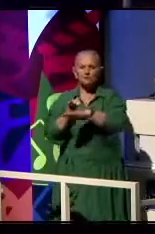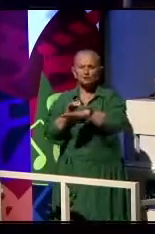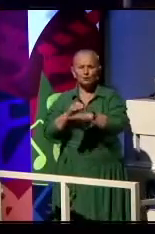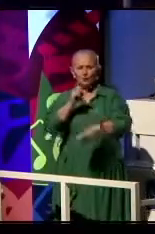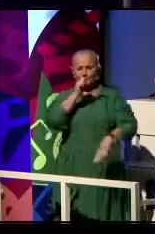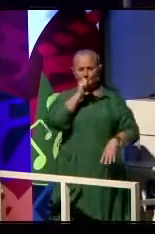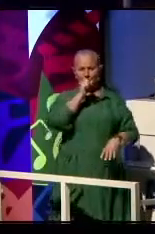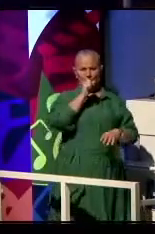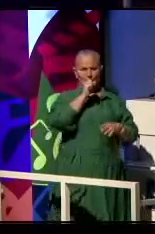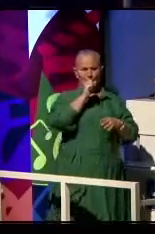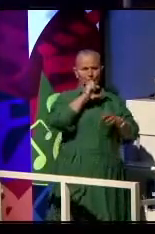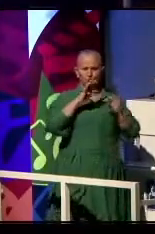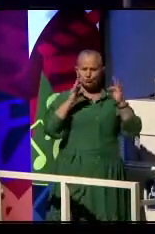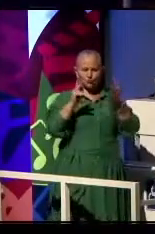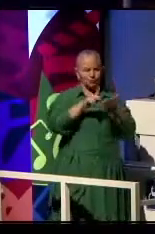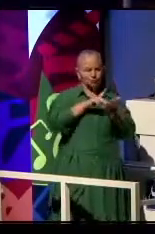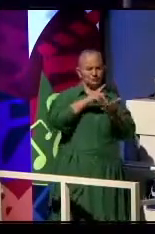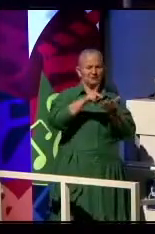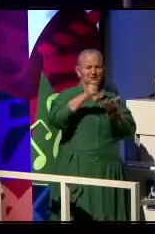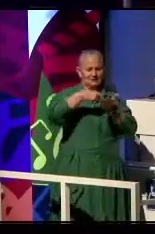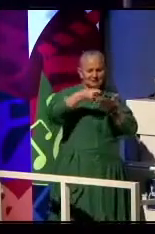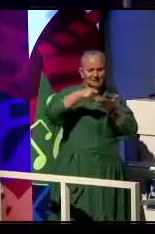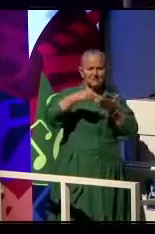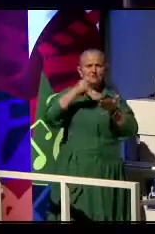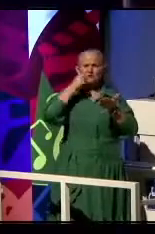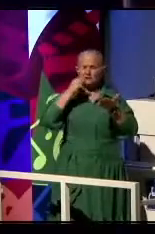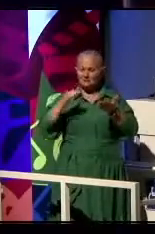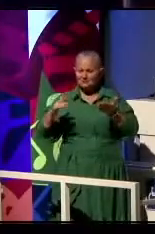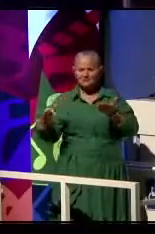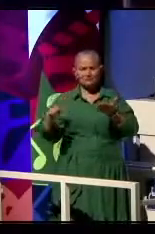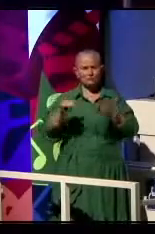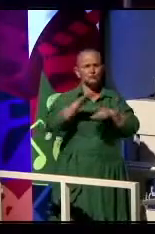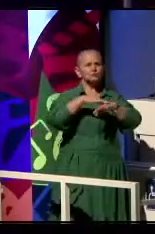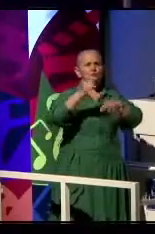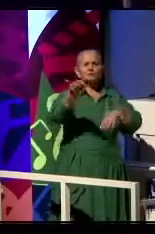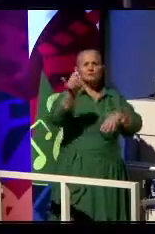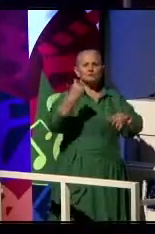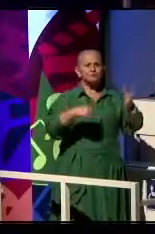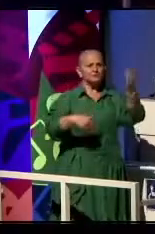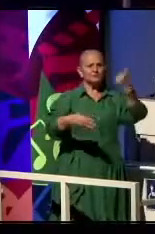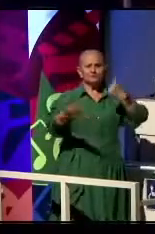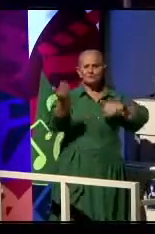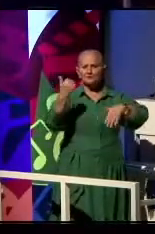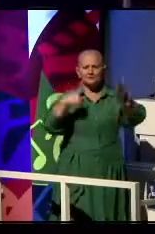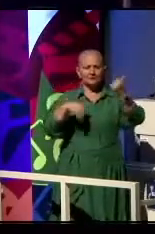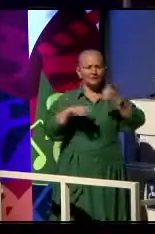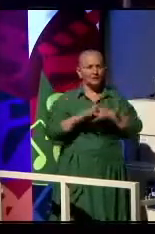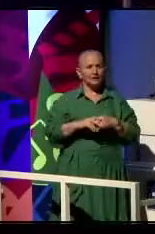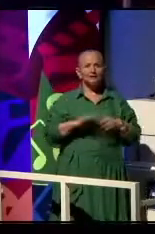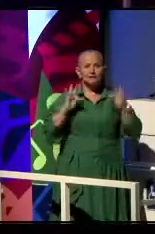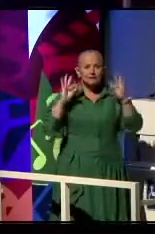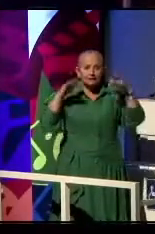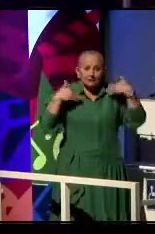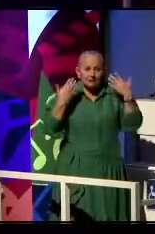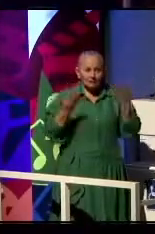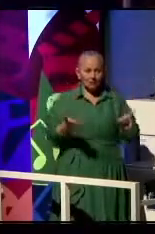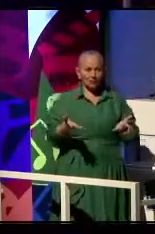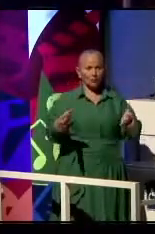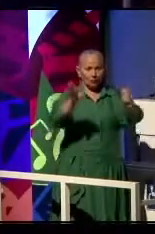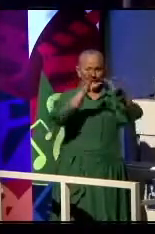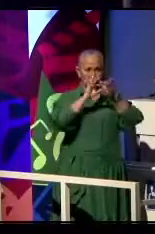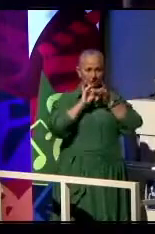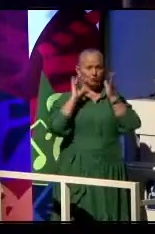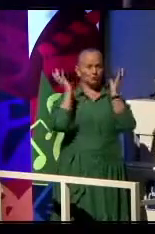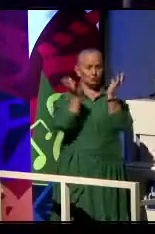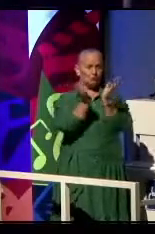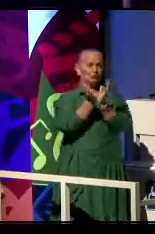do álbum Clube da Esquina, começou a nomeá-los como o pessoal do Clube da Esquina. Então, o Clube da Esquina, sem intenção, ele se tornou um